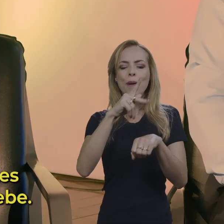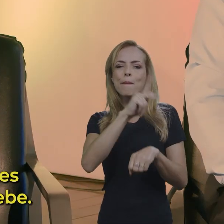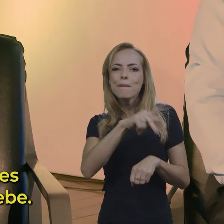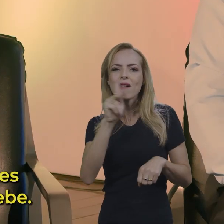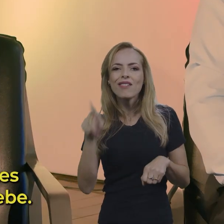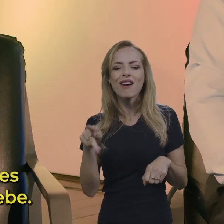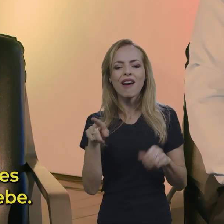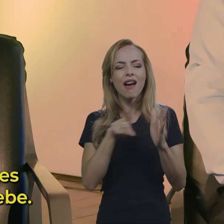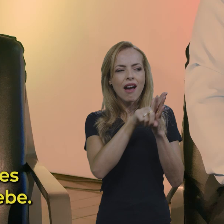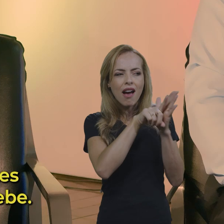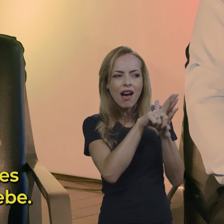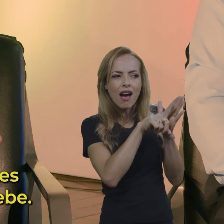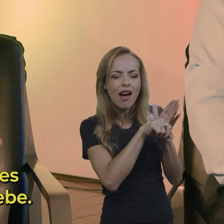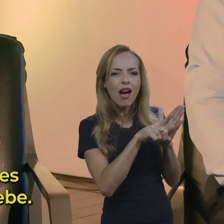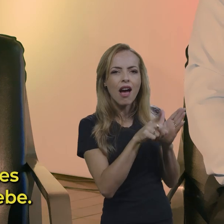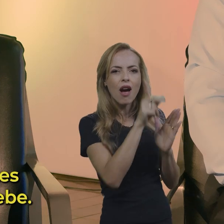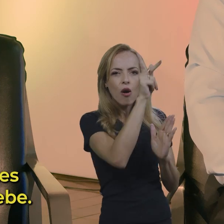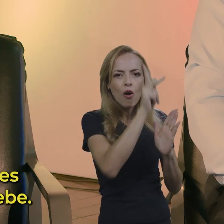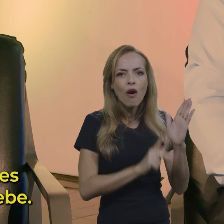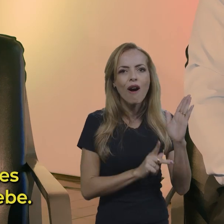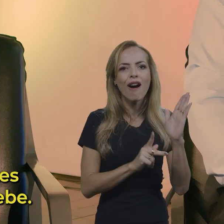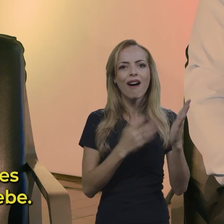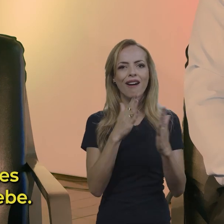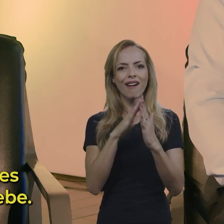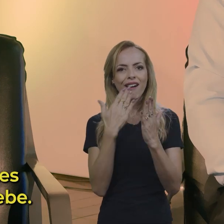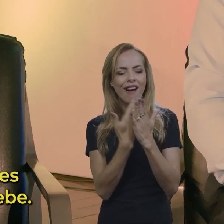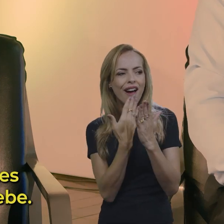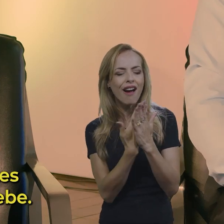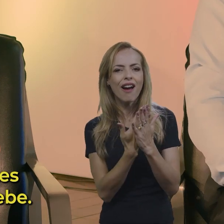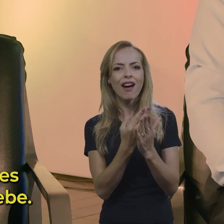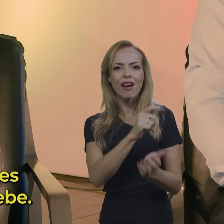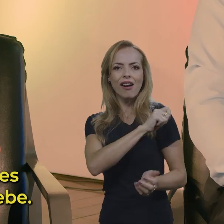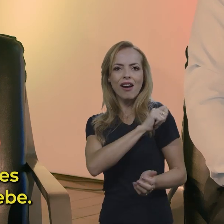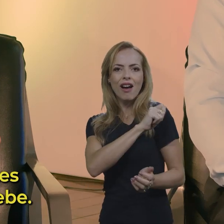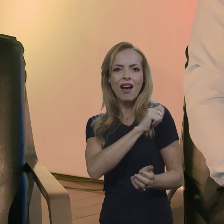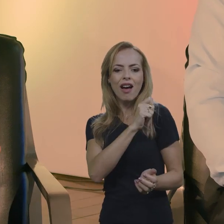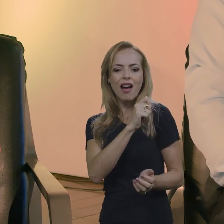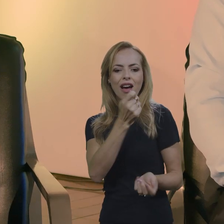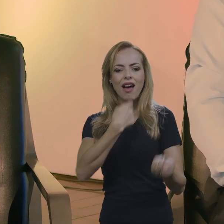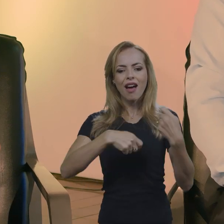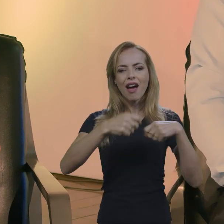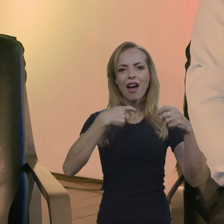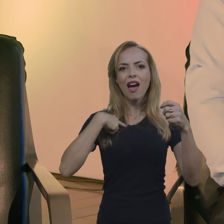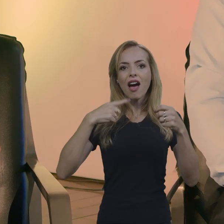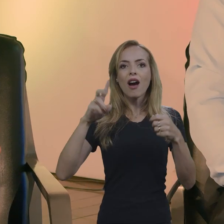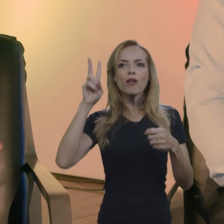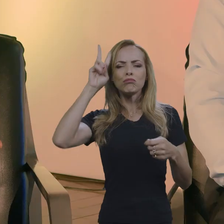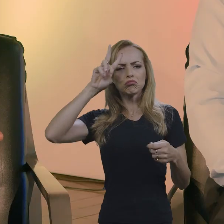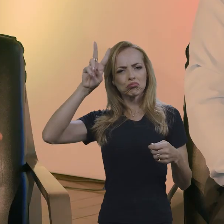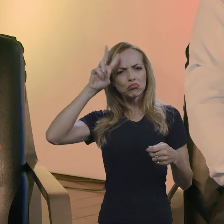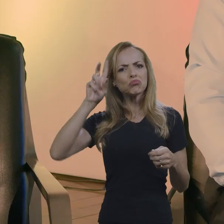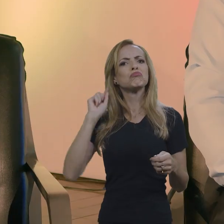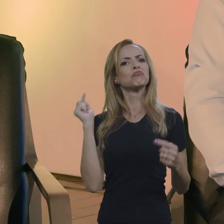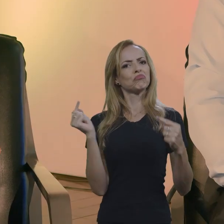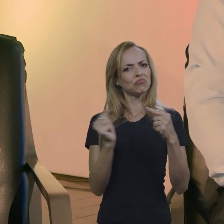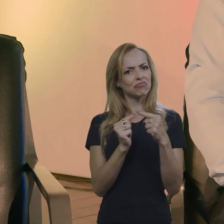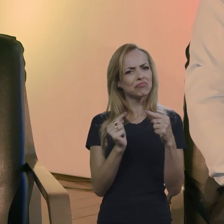pesquisadores, como estudantes, né, fazendo mobilidade, do que recebe, né? Isso é uma coisa histórica